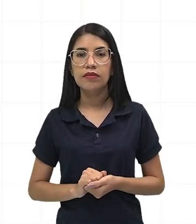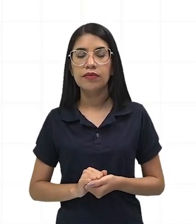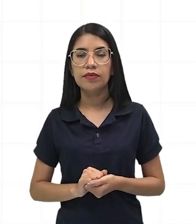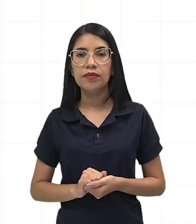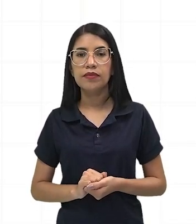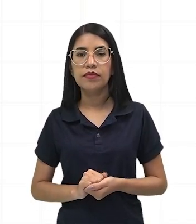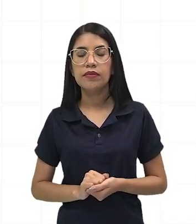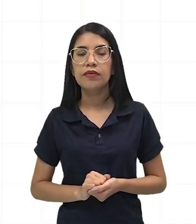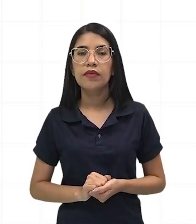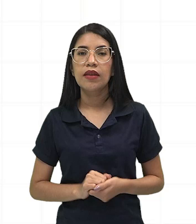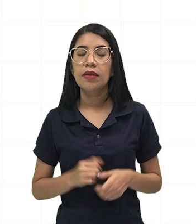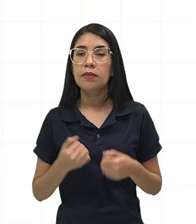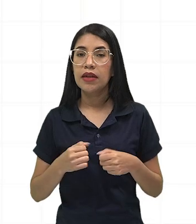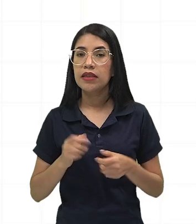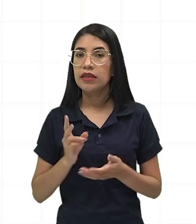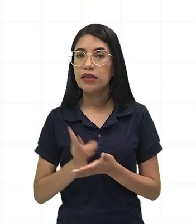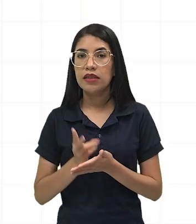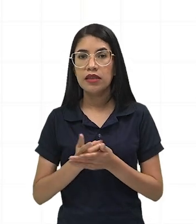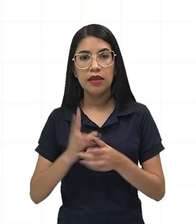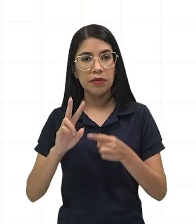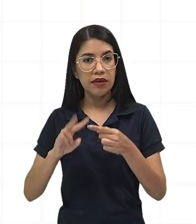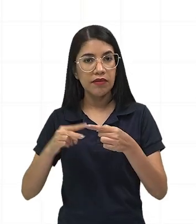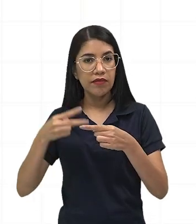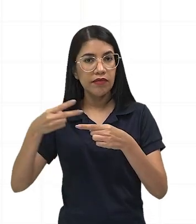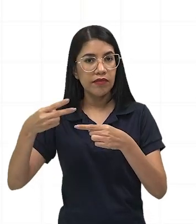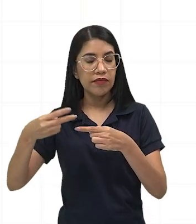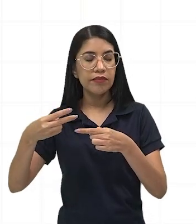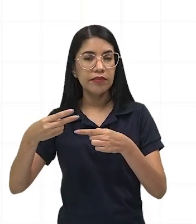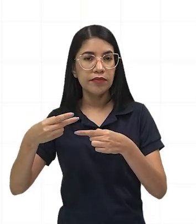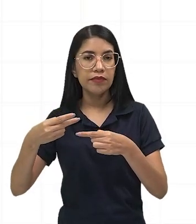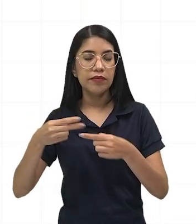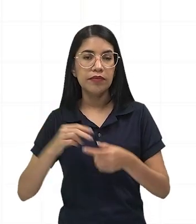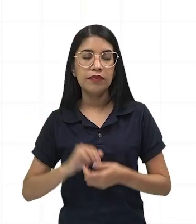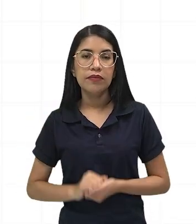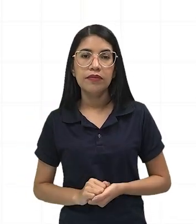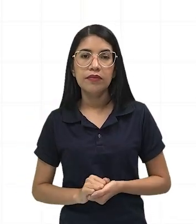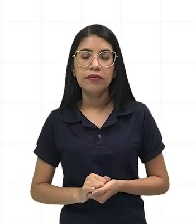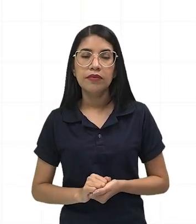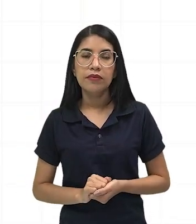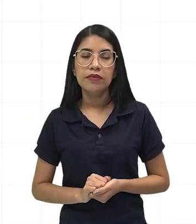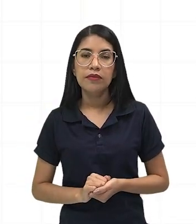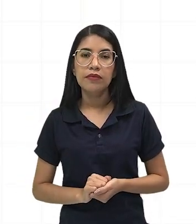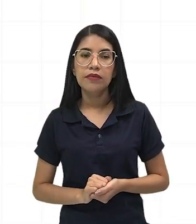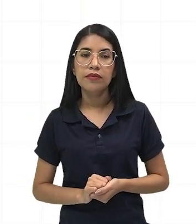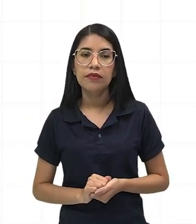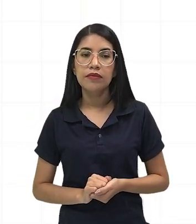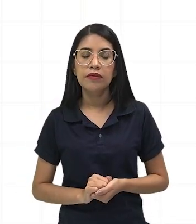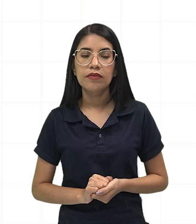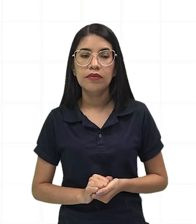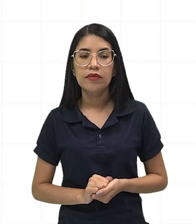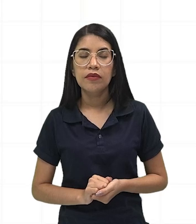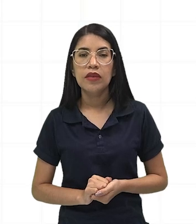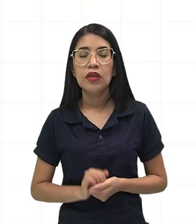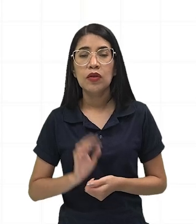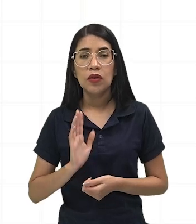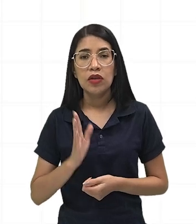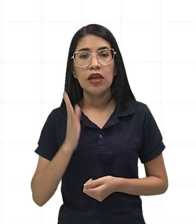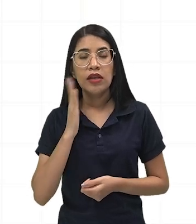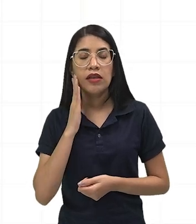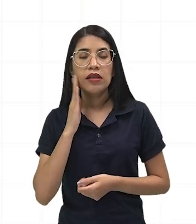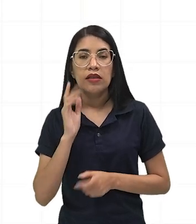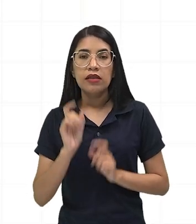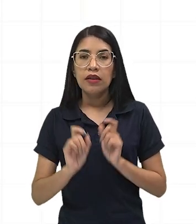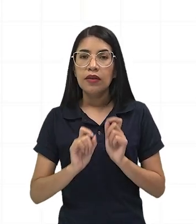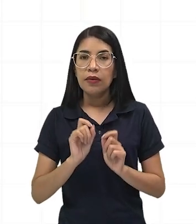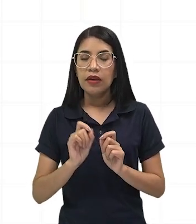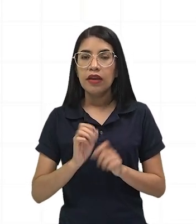proporcional. Você vai ter que inverter uma delas, beleza? Por quê? Porque eu já sei que aí nesse caso,